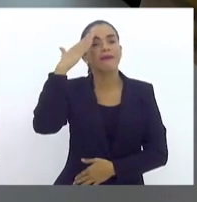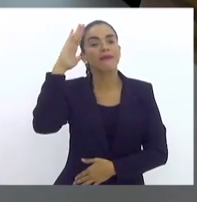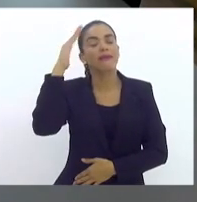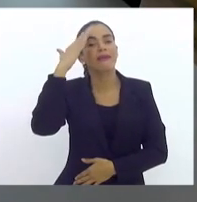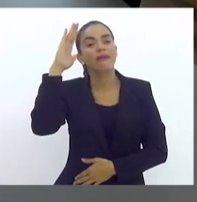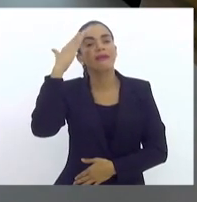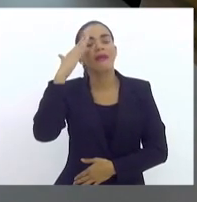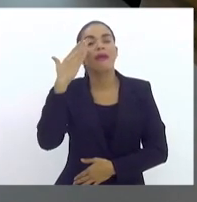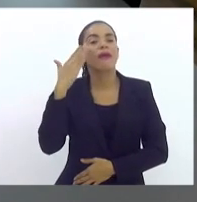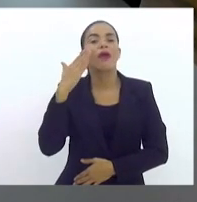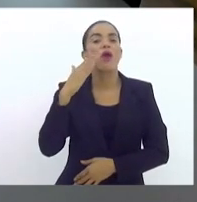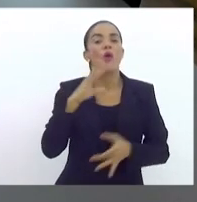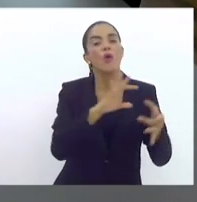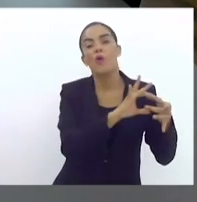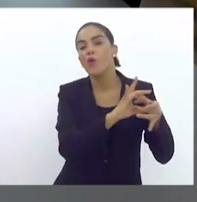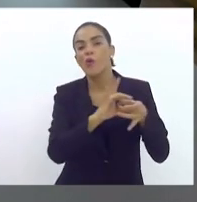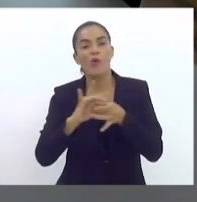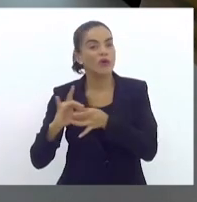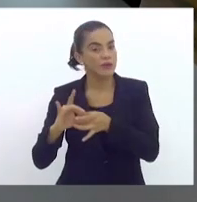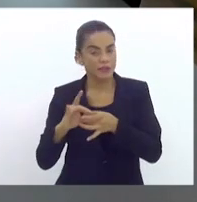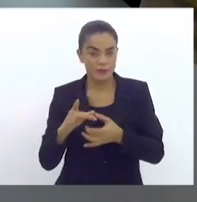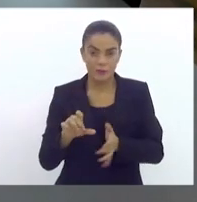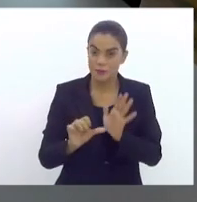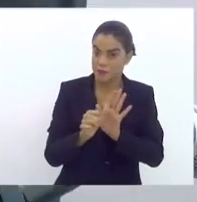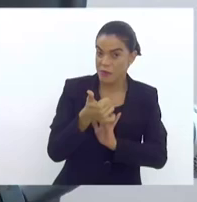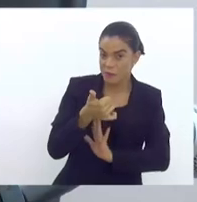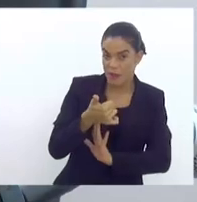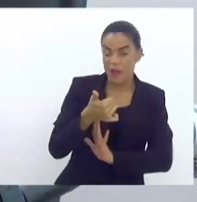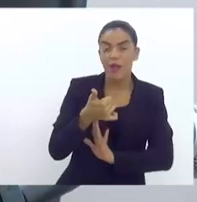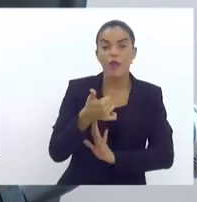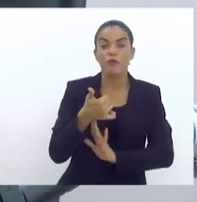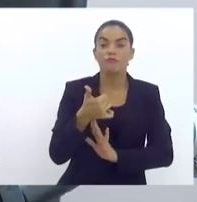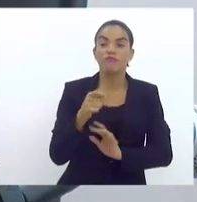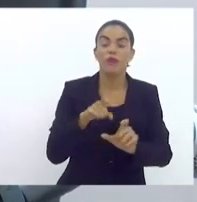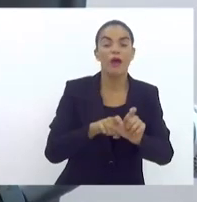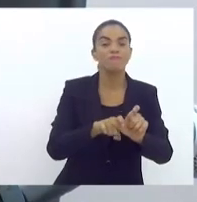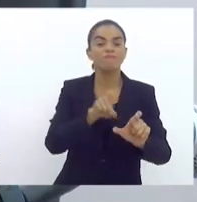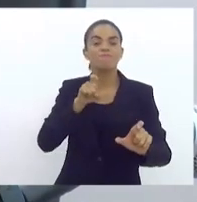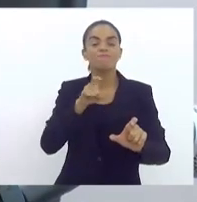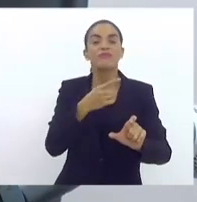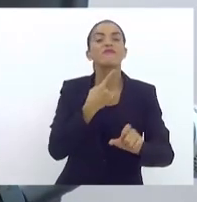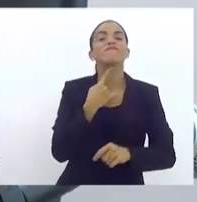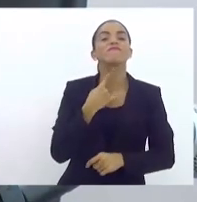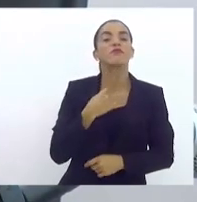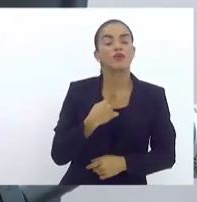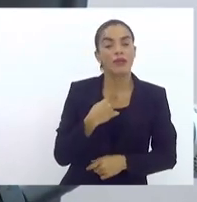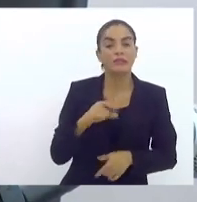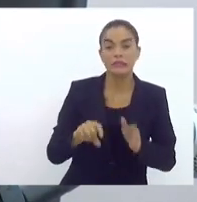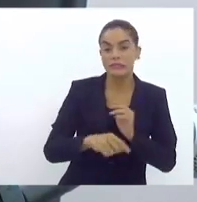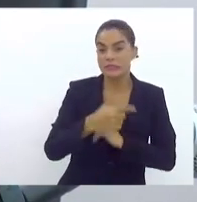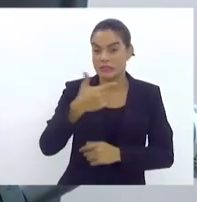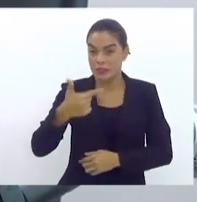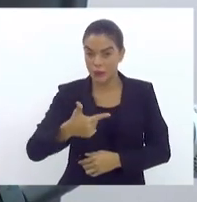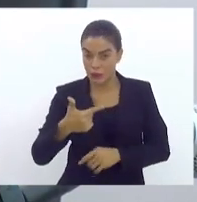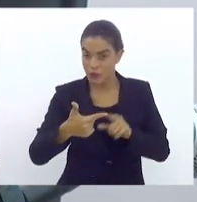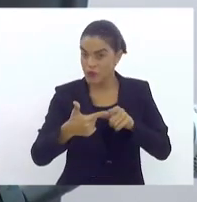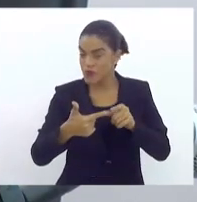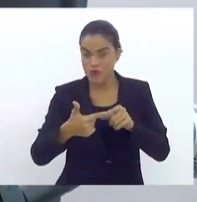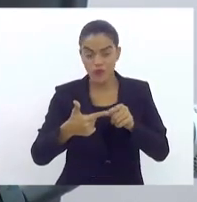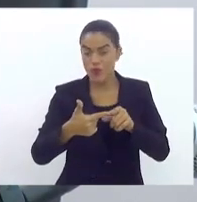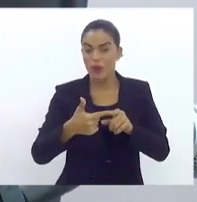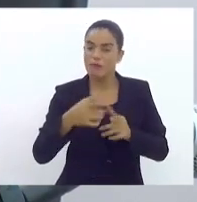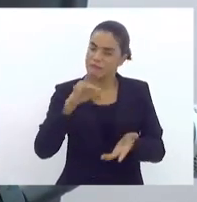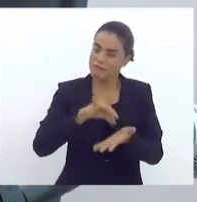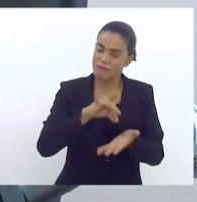aquela mulher naquele contexto né primeiro autonomia da vontade e a gente tem que respeitar e segundo imaginar que